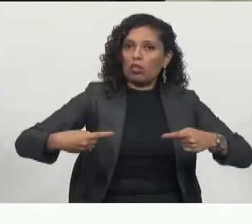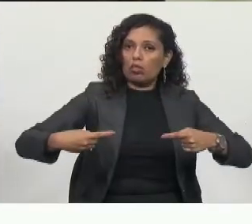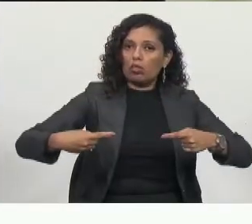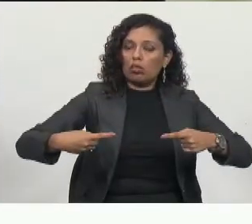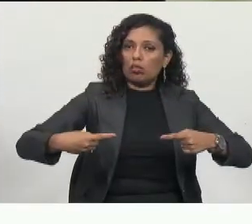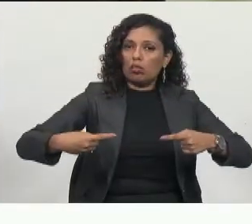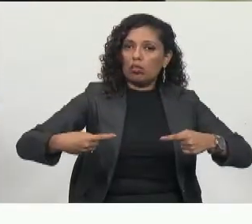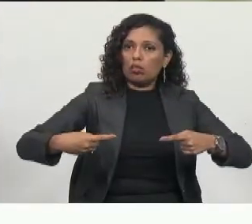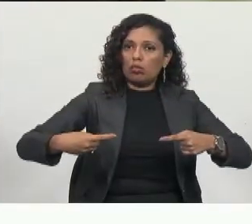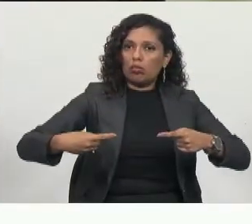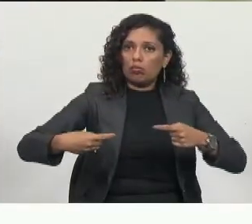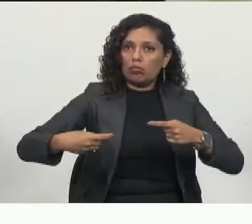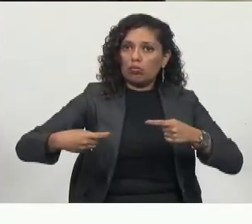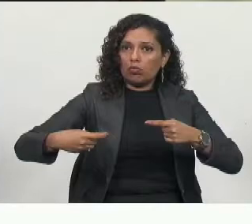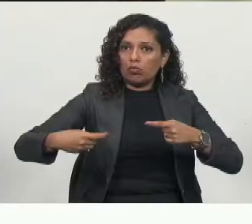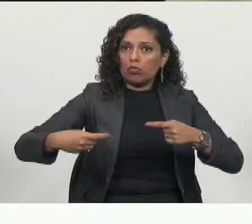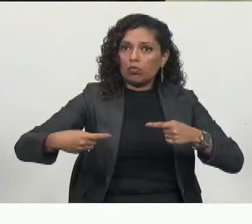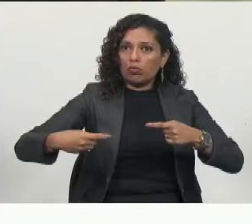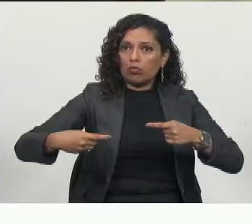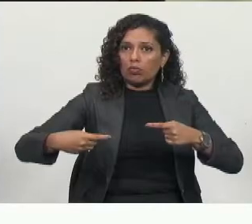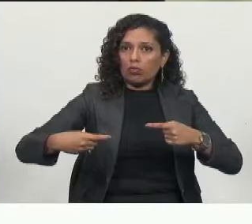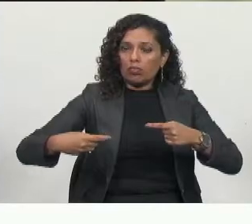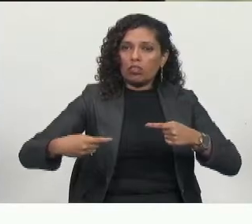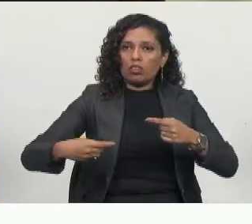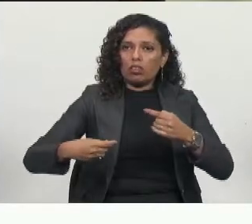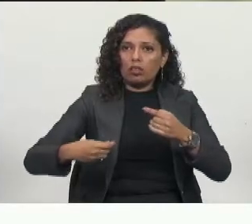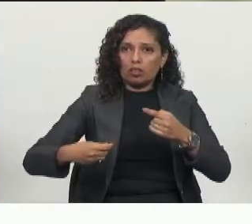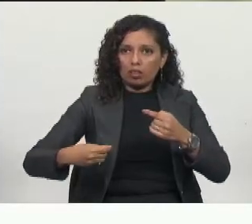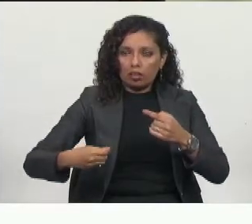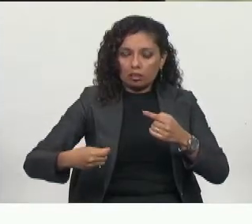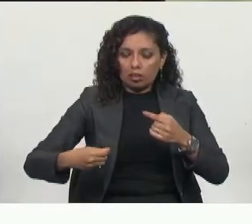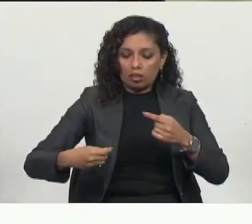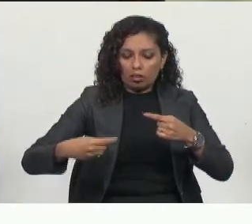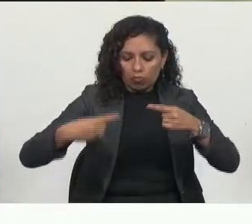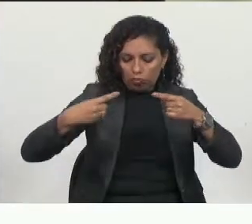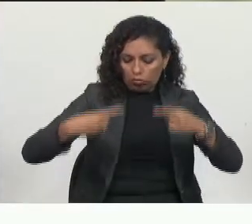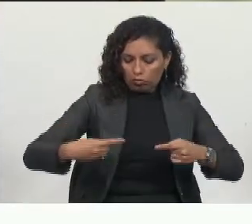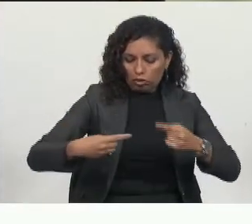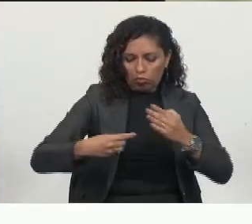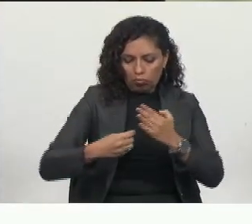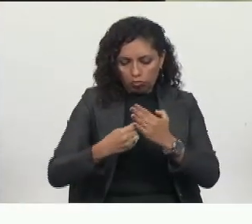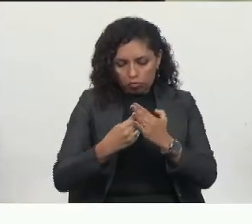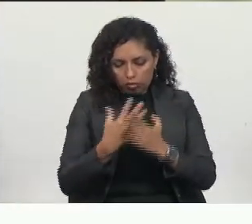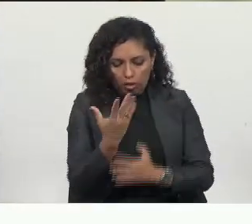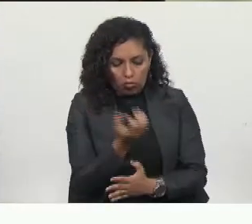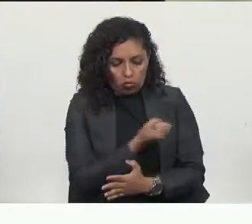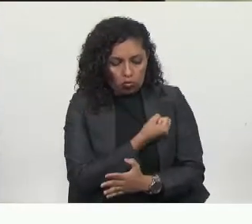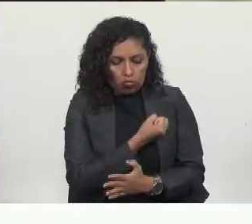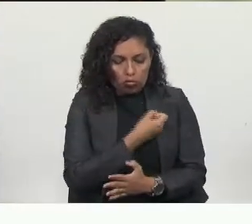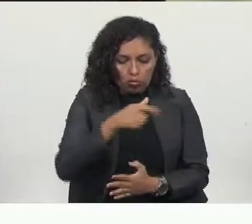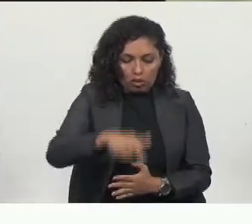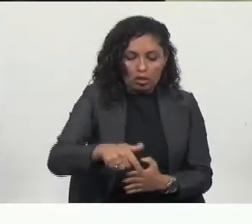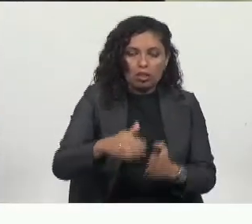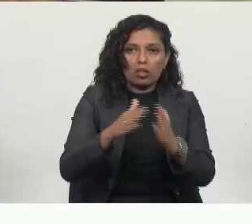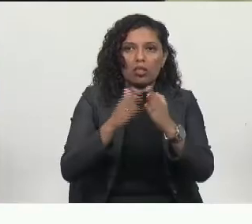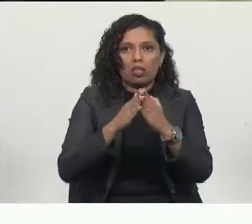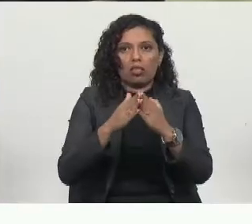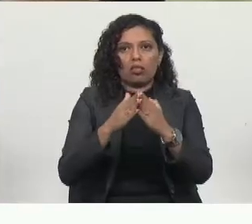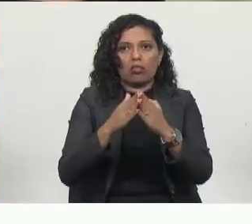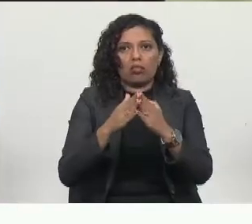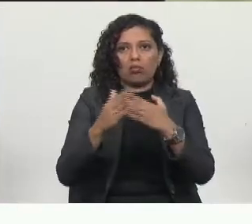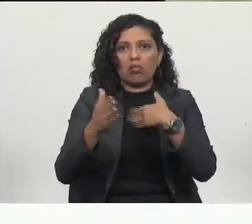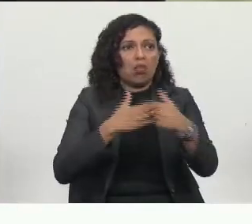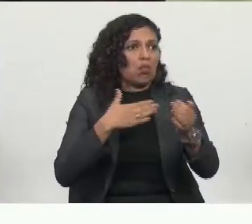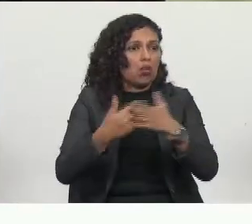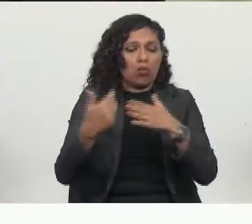de inúmeros vícios da própria fiscalização aqui dentro da casa, hoje qualquer um pode estar armado